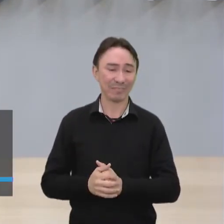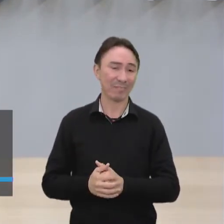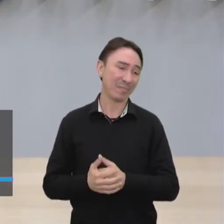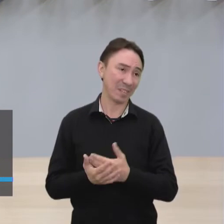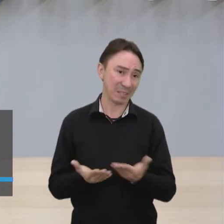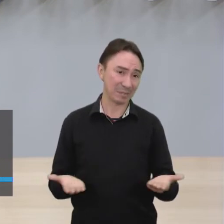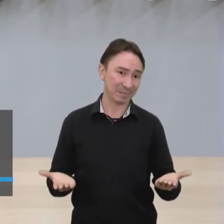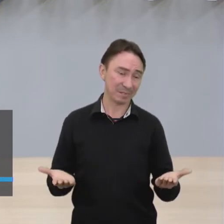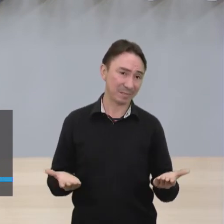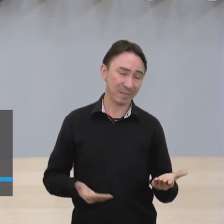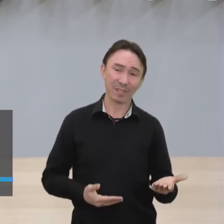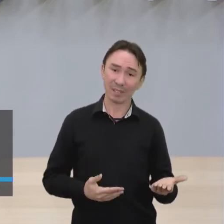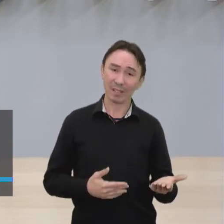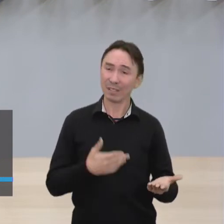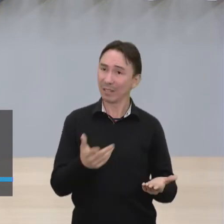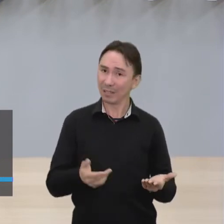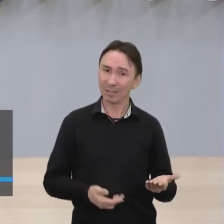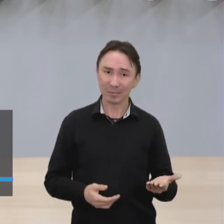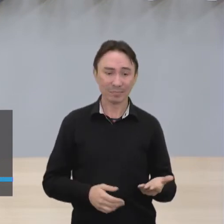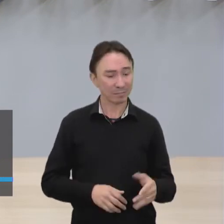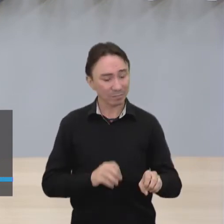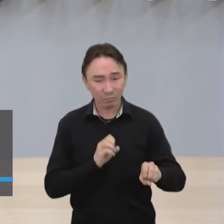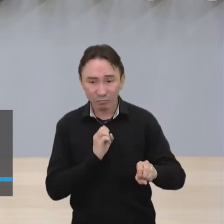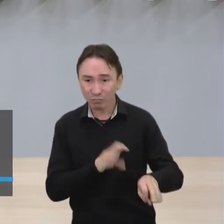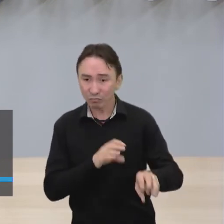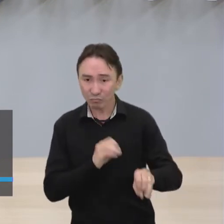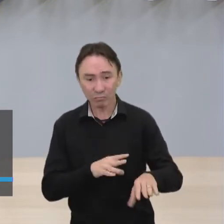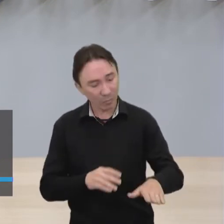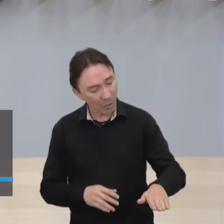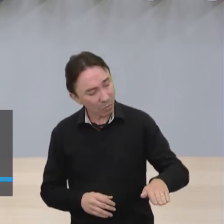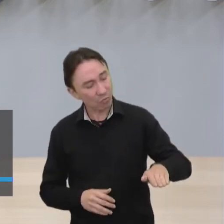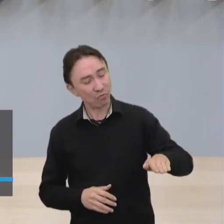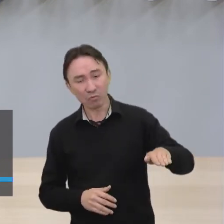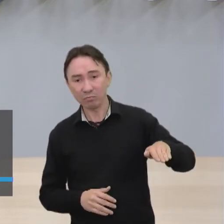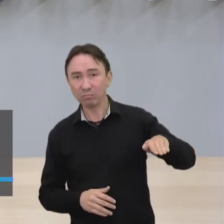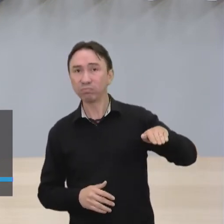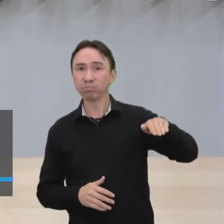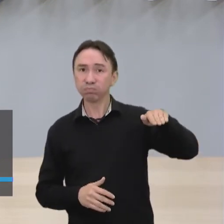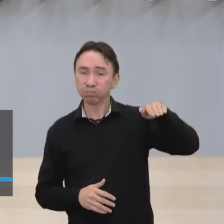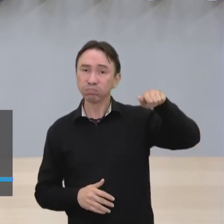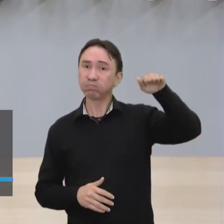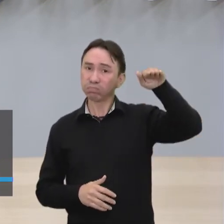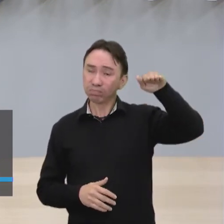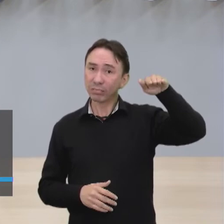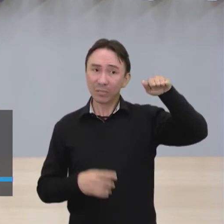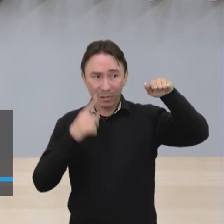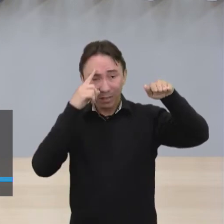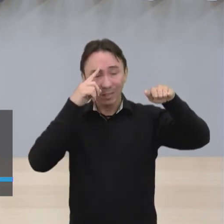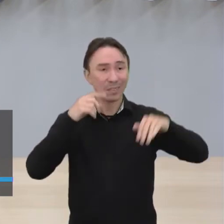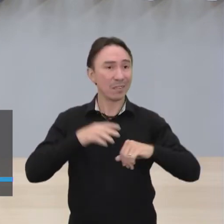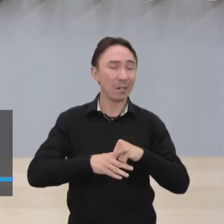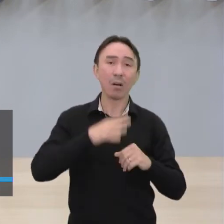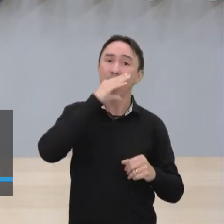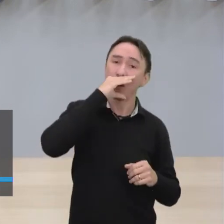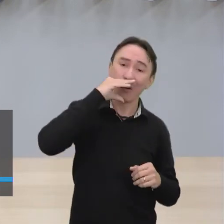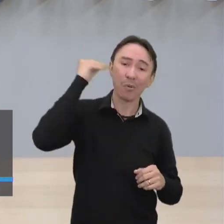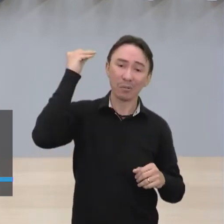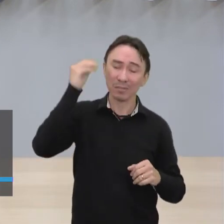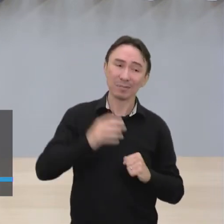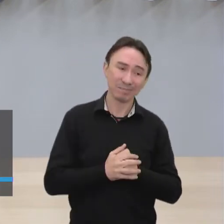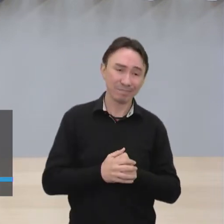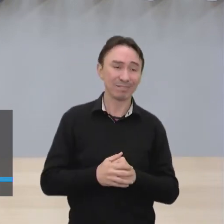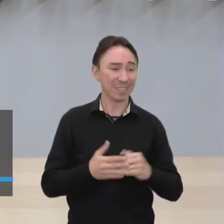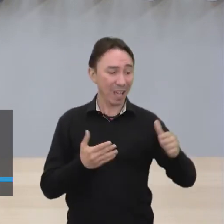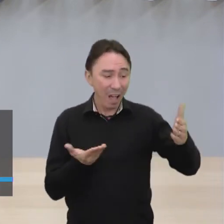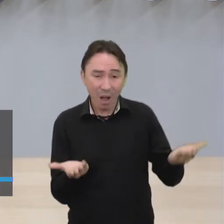de criação do ser humano, né? De formação, né? Do ser humano, porque a criança, essa etapa é